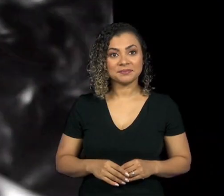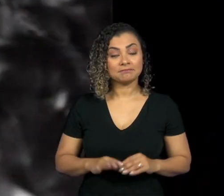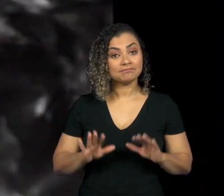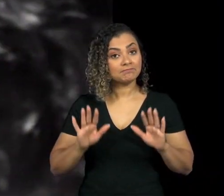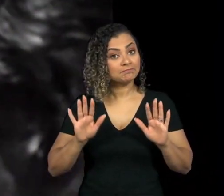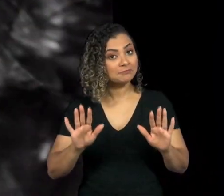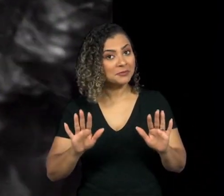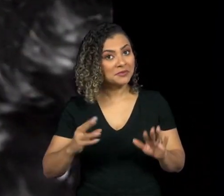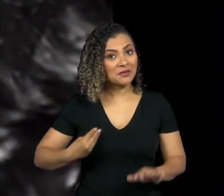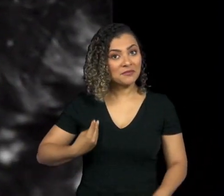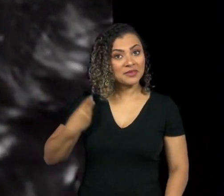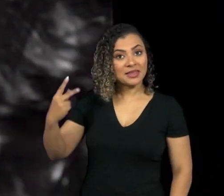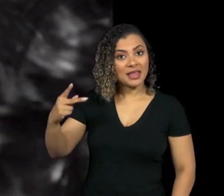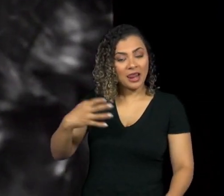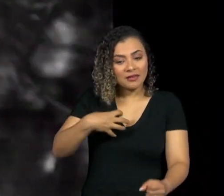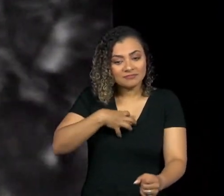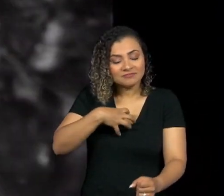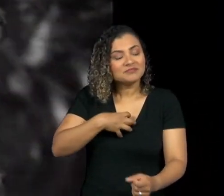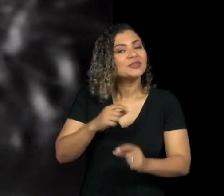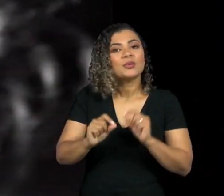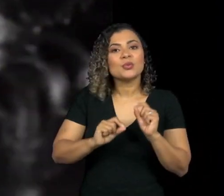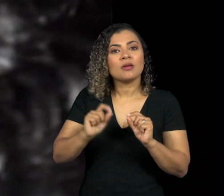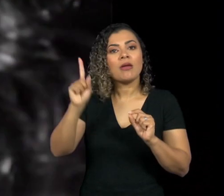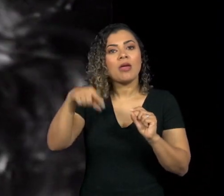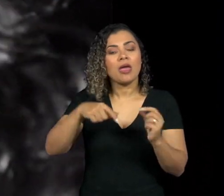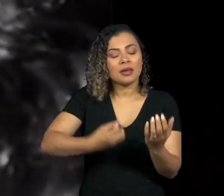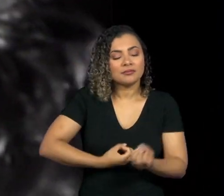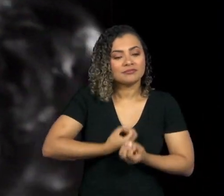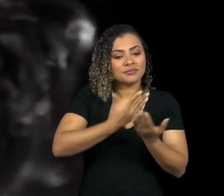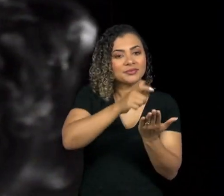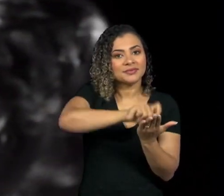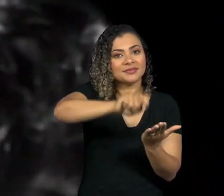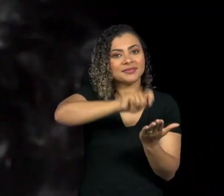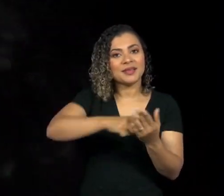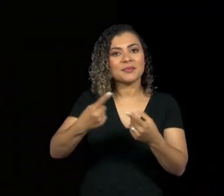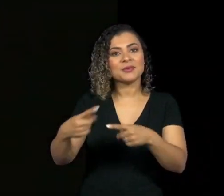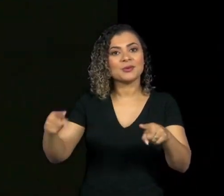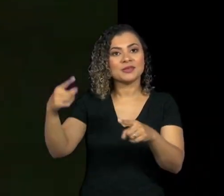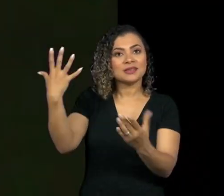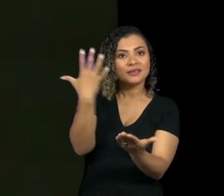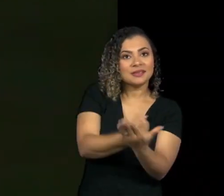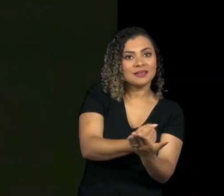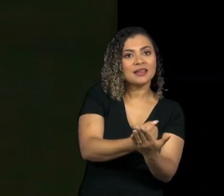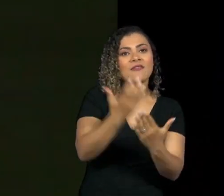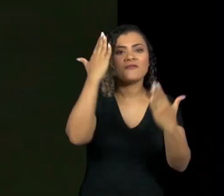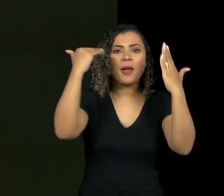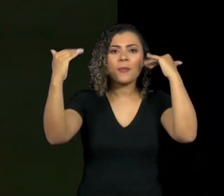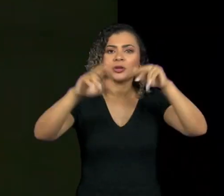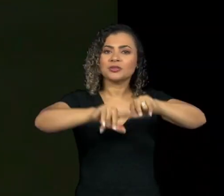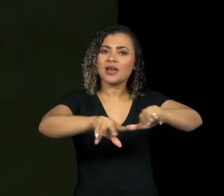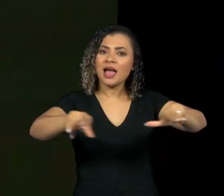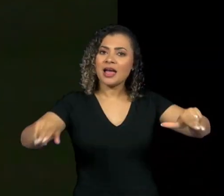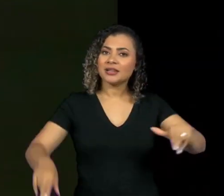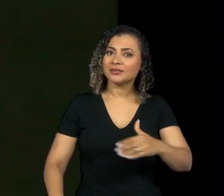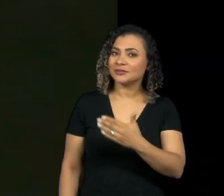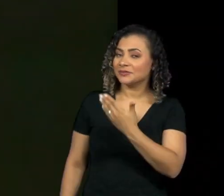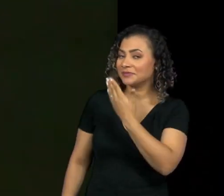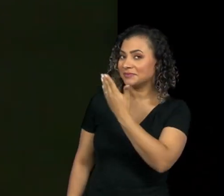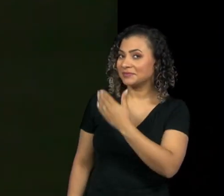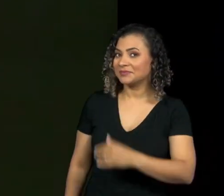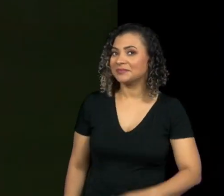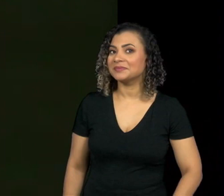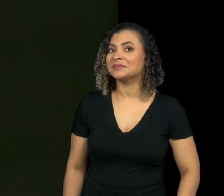Mas sua veia era a de compositor, e suas canções foram gravadas por muitos intérpretes.